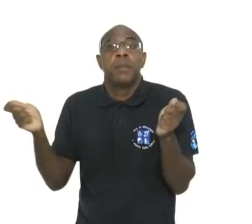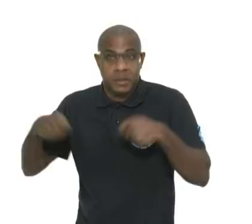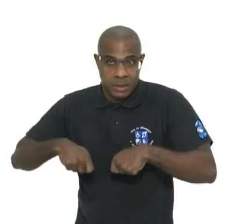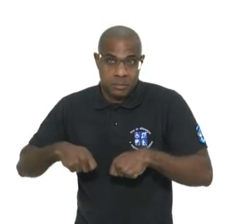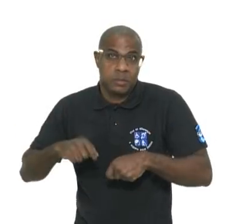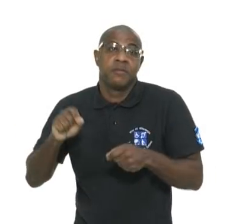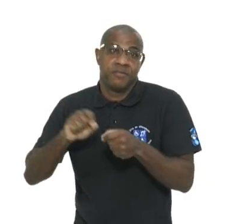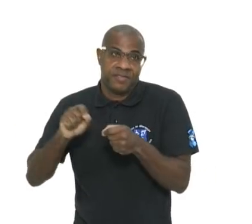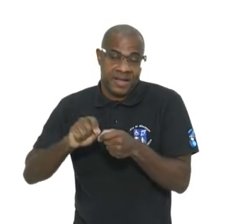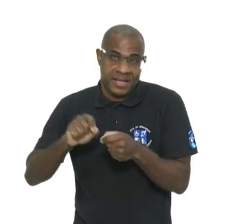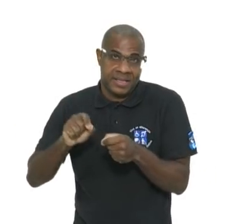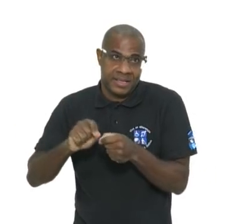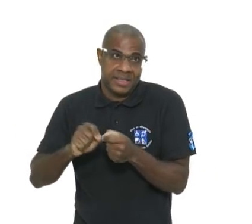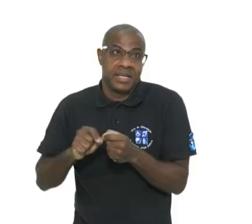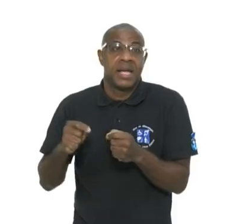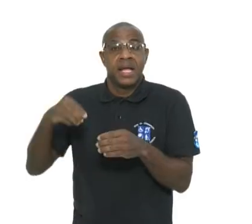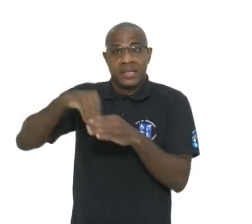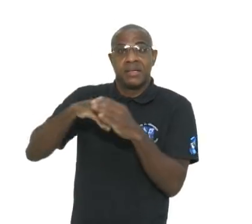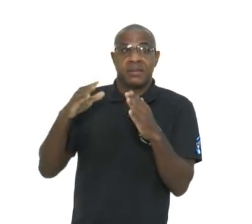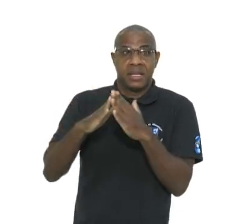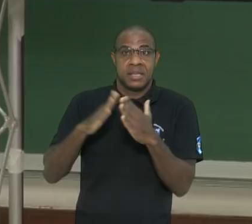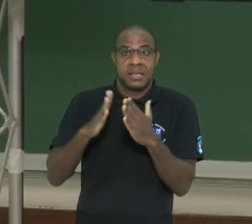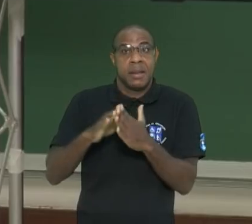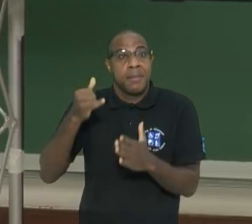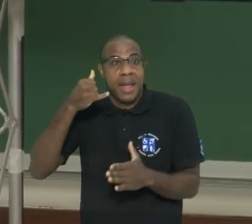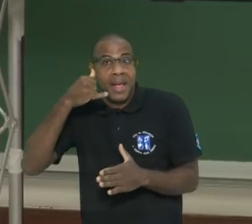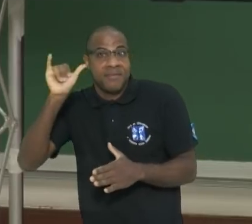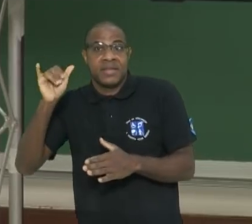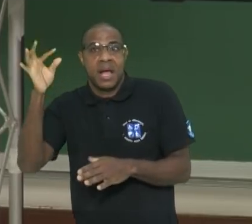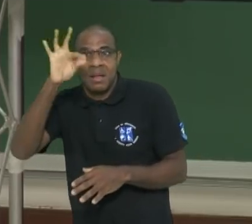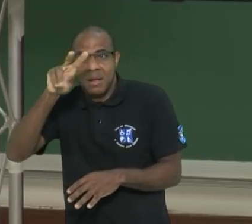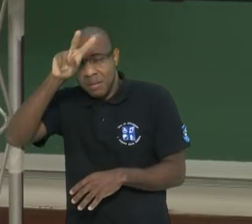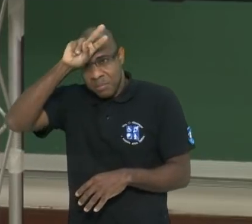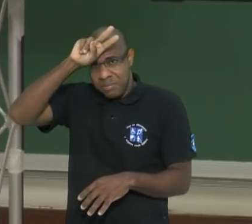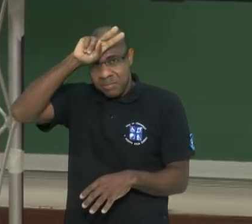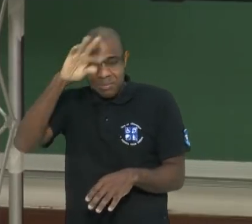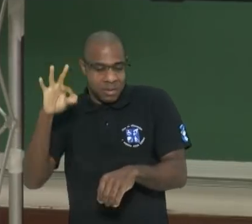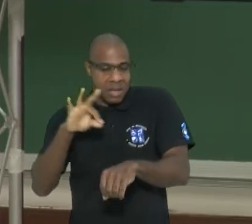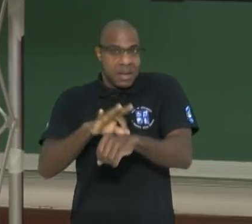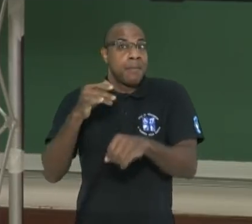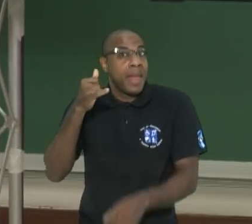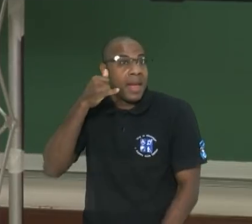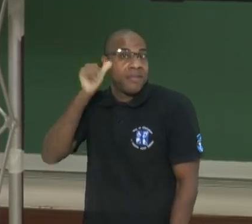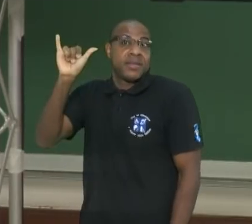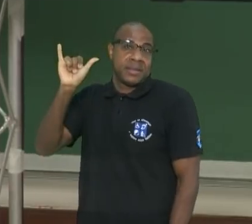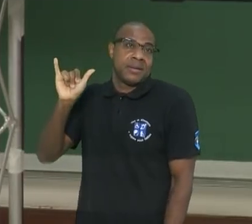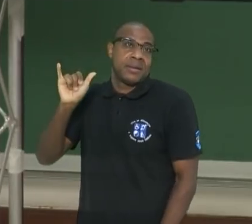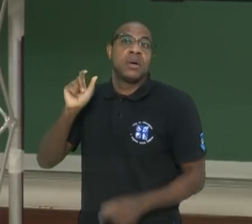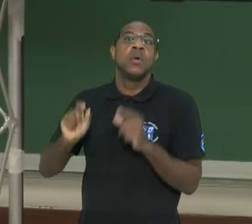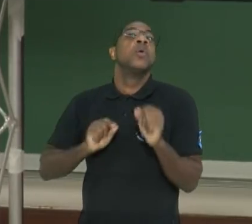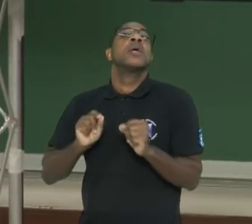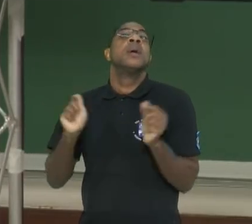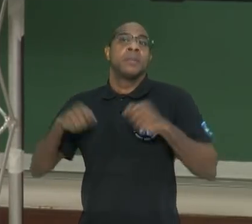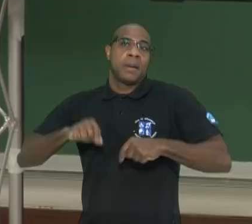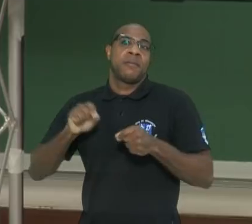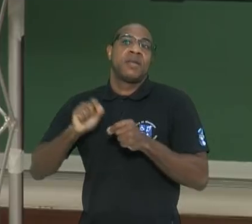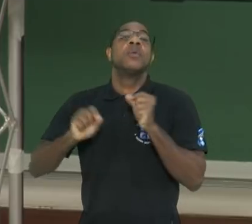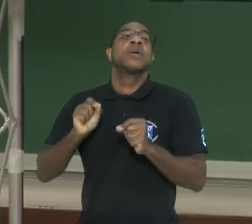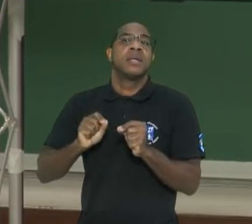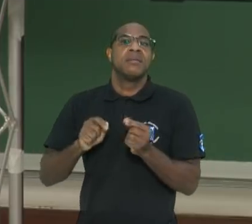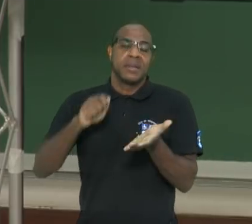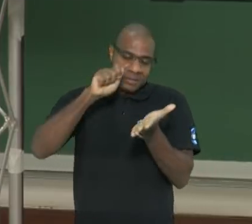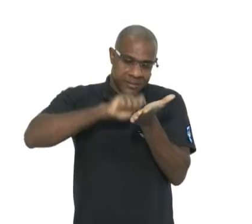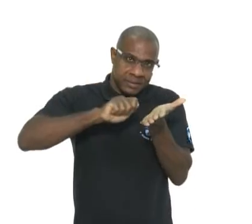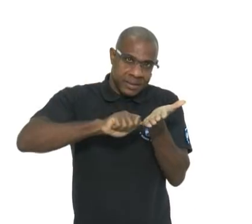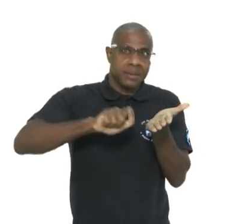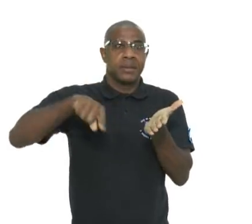tomar caseiras no combate ao mosquito? O que você aí na tua casa pode fazer para combater os mosquitos? Vamos pensar e anotar no